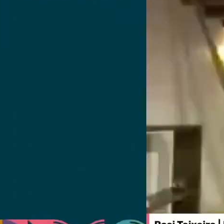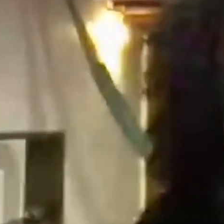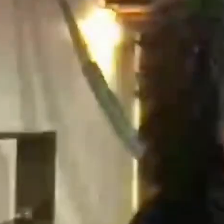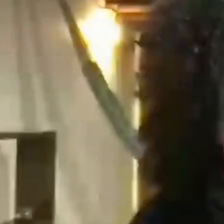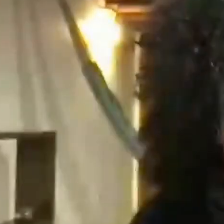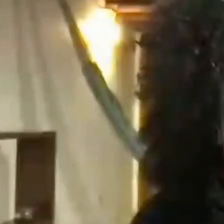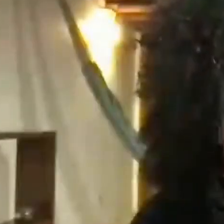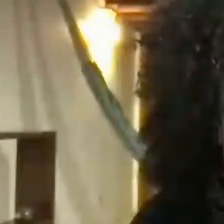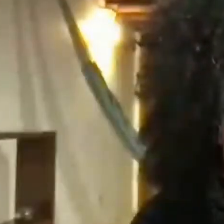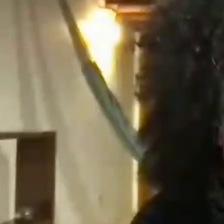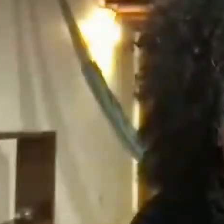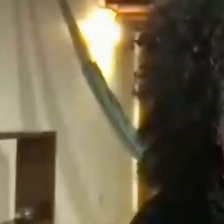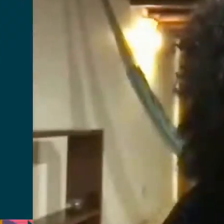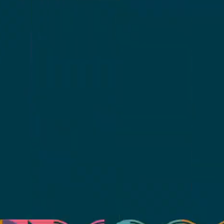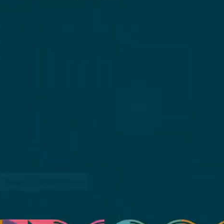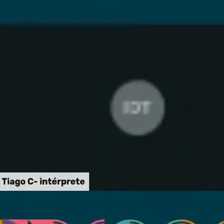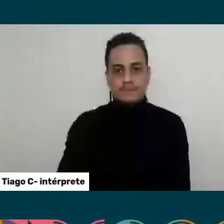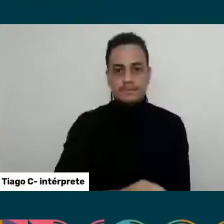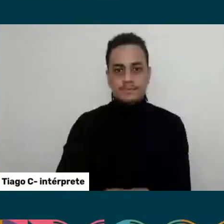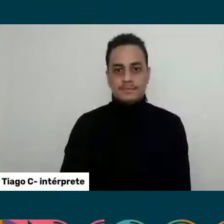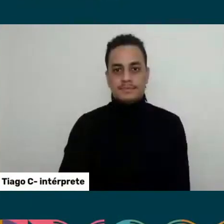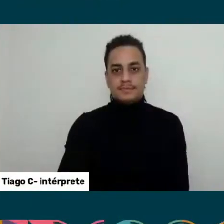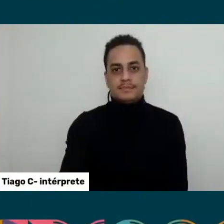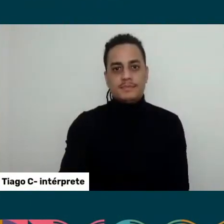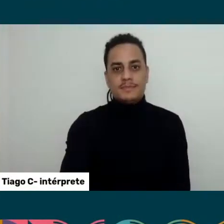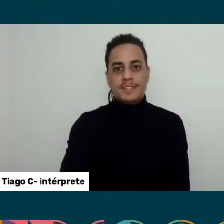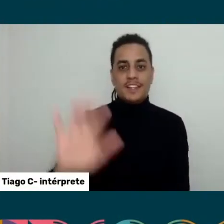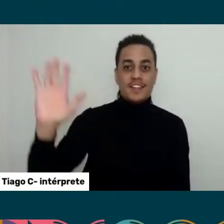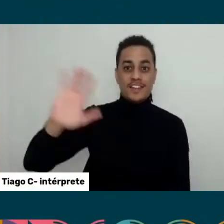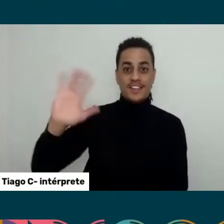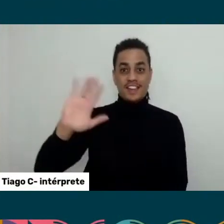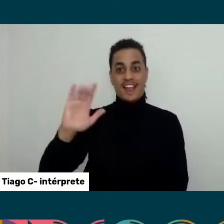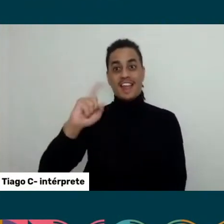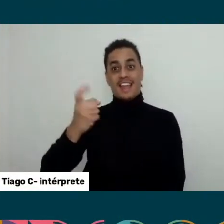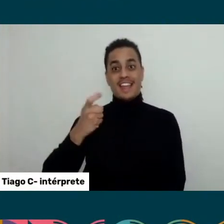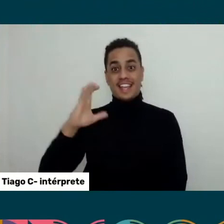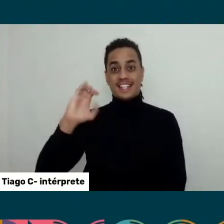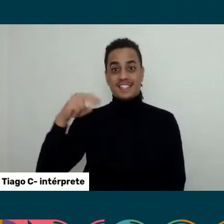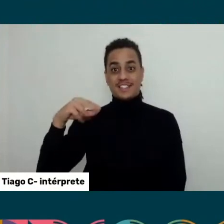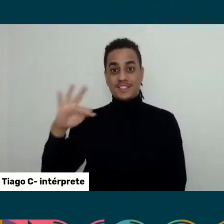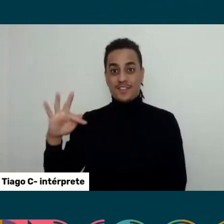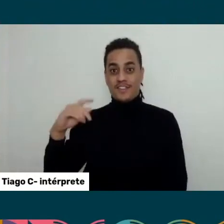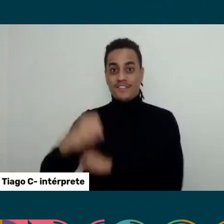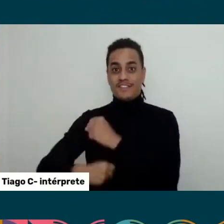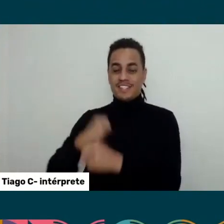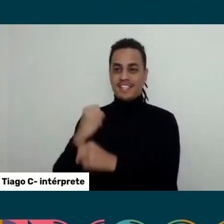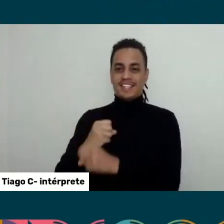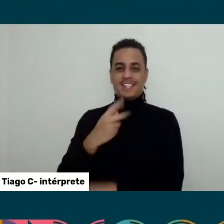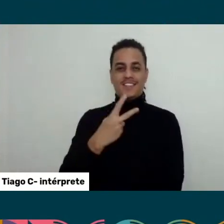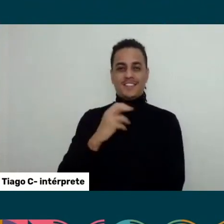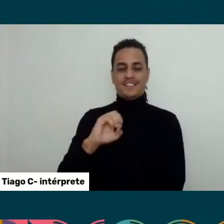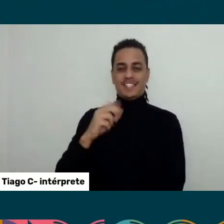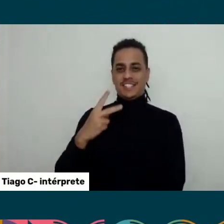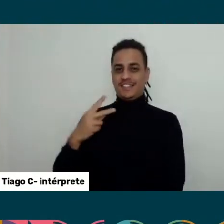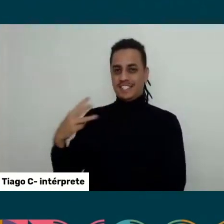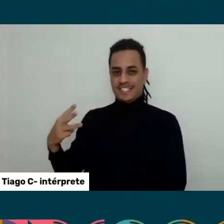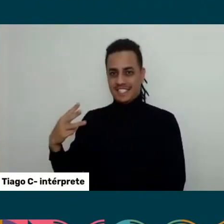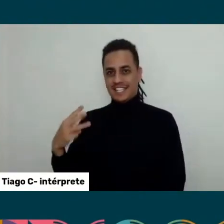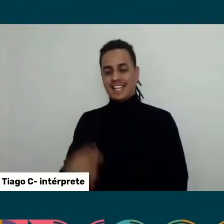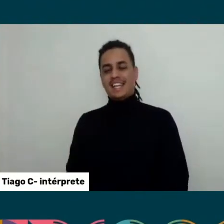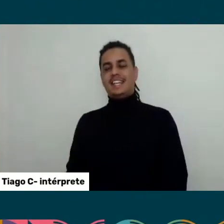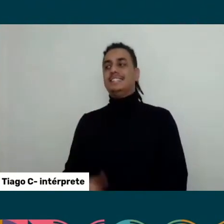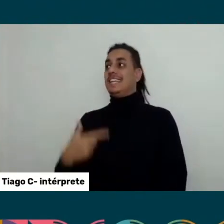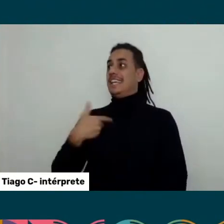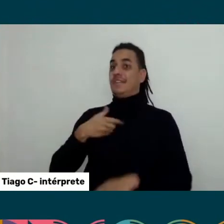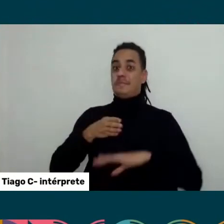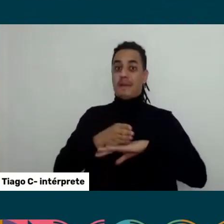Olá, Exconf Brasil 2023. Uma alegria estar aqui mais uma vez. Eu que estive presente em todas